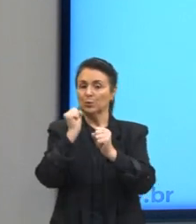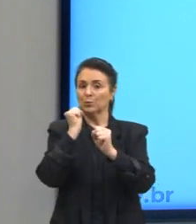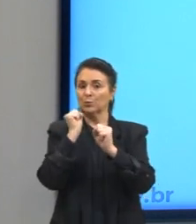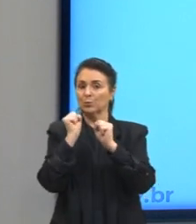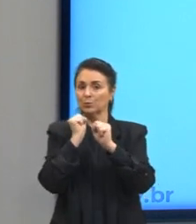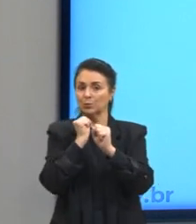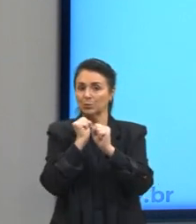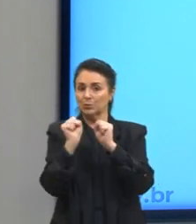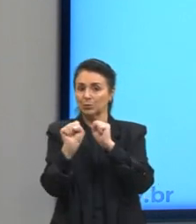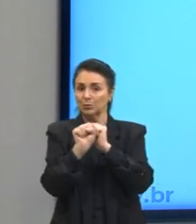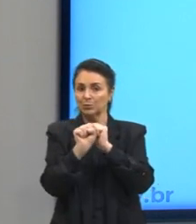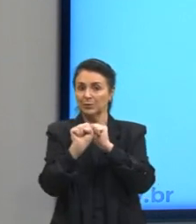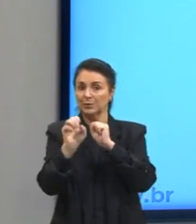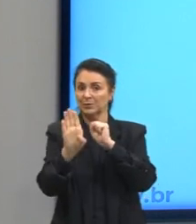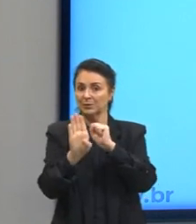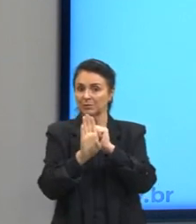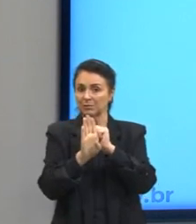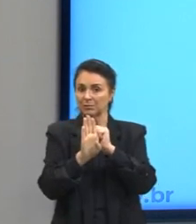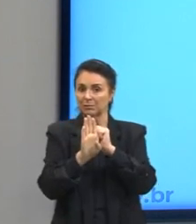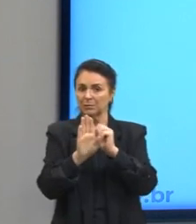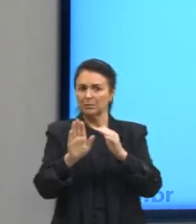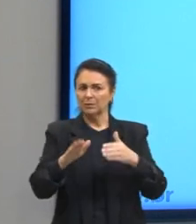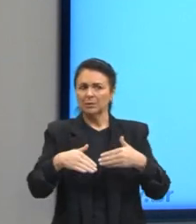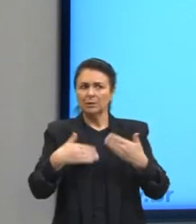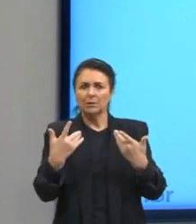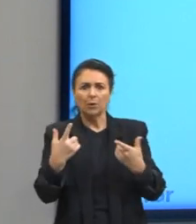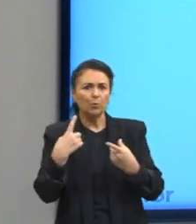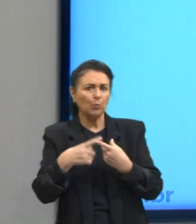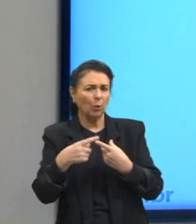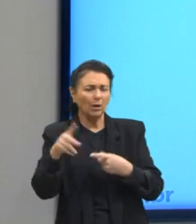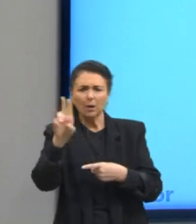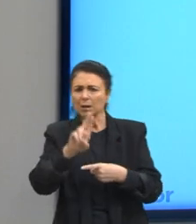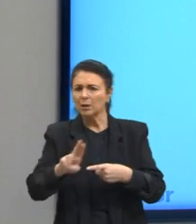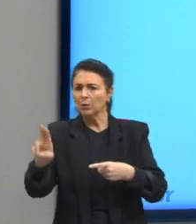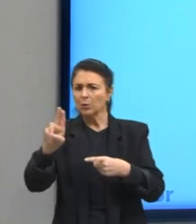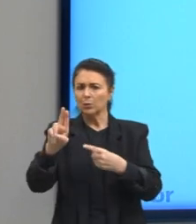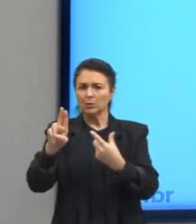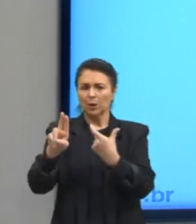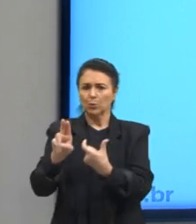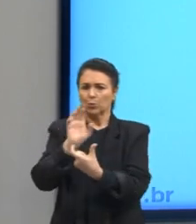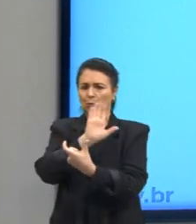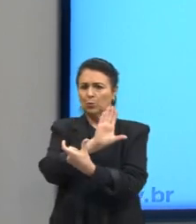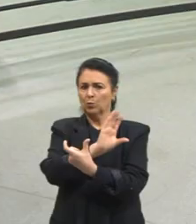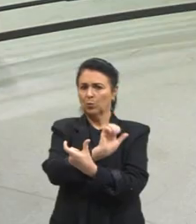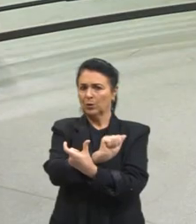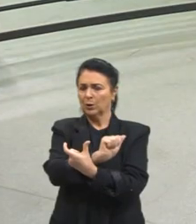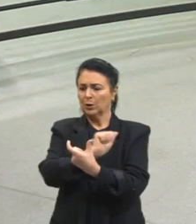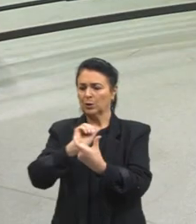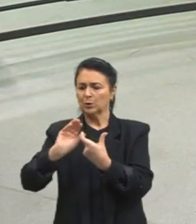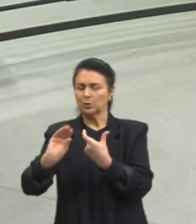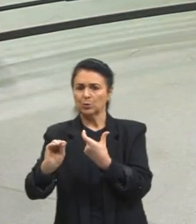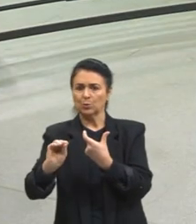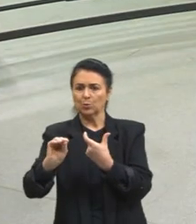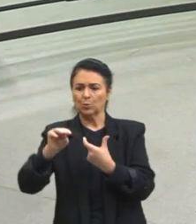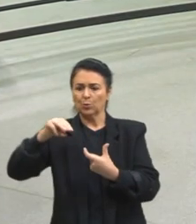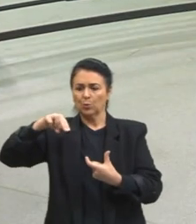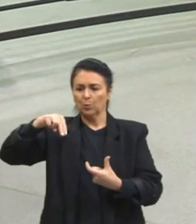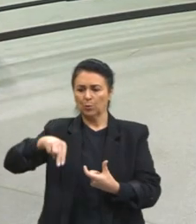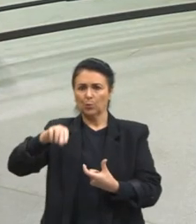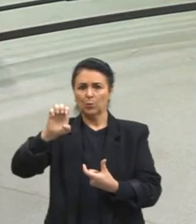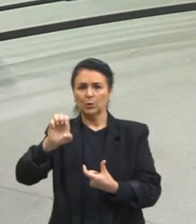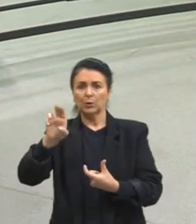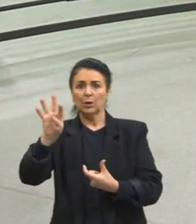do artigo neutro e Apesar de ele não acompanhar o substantivo